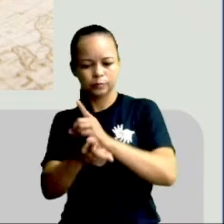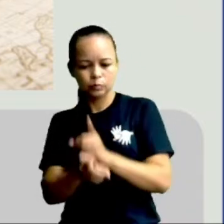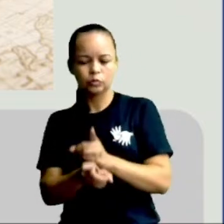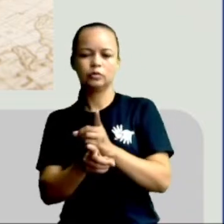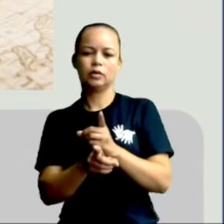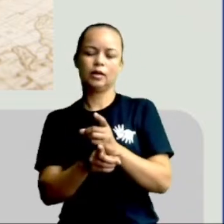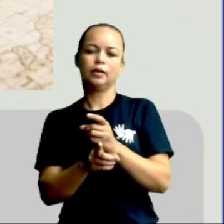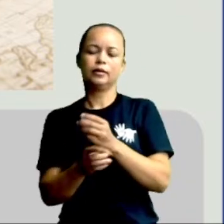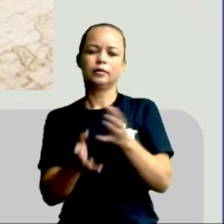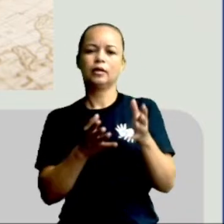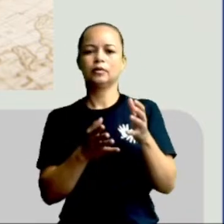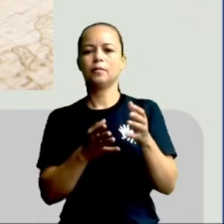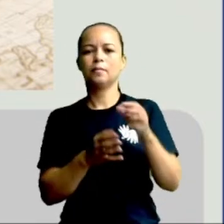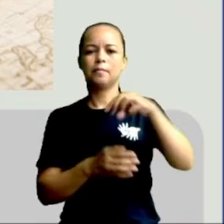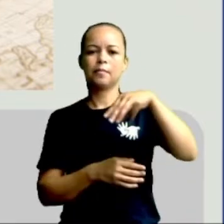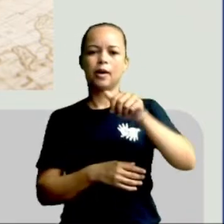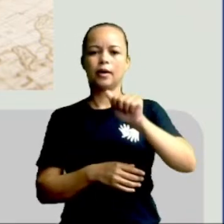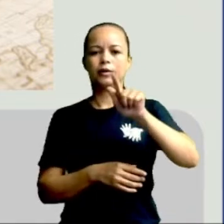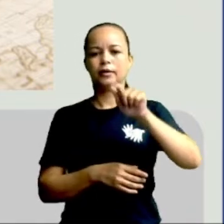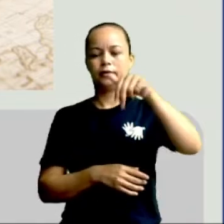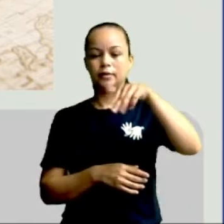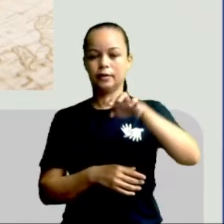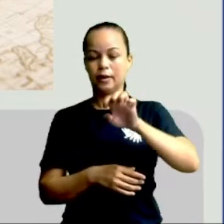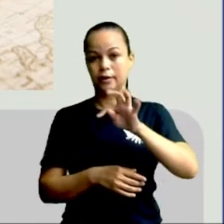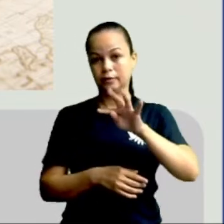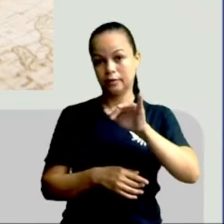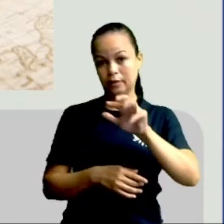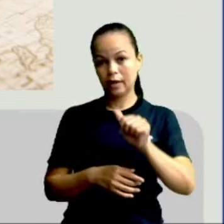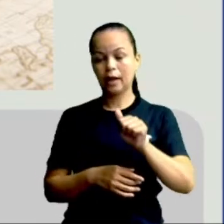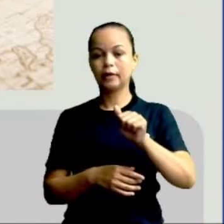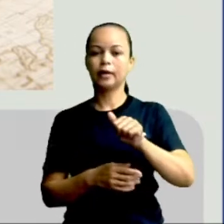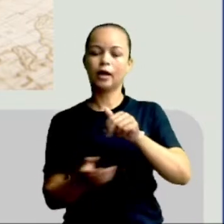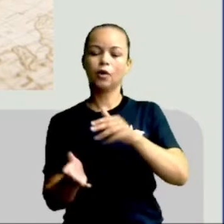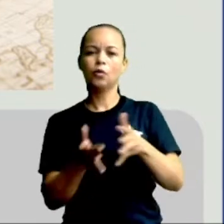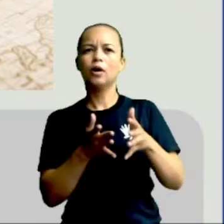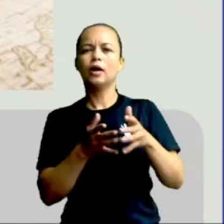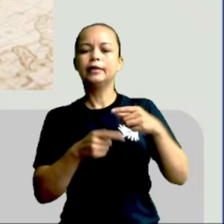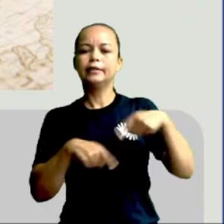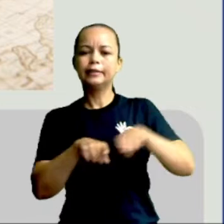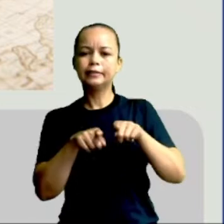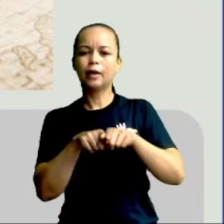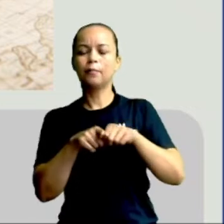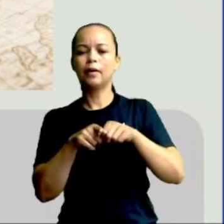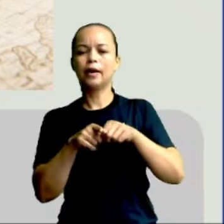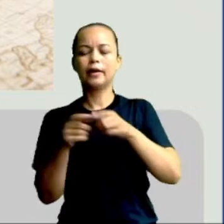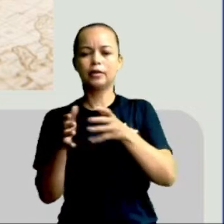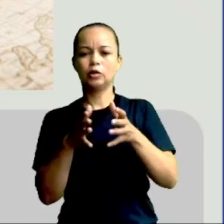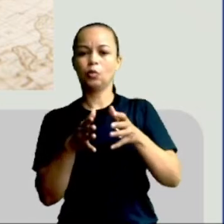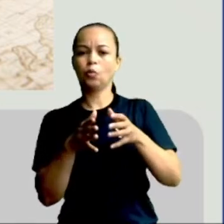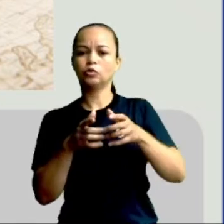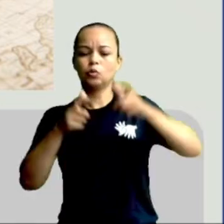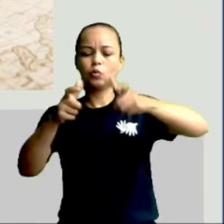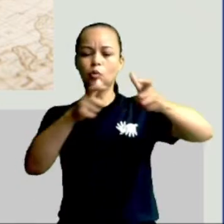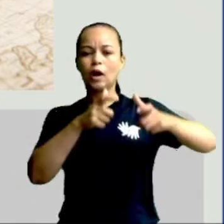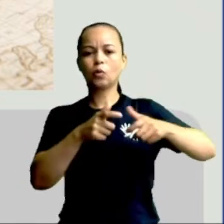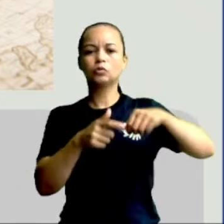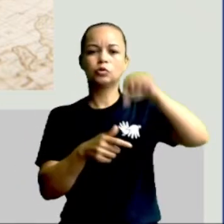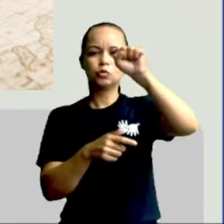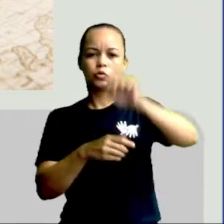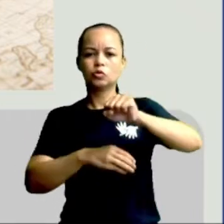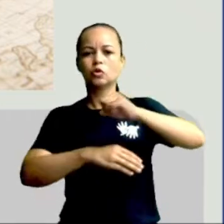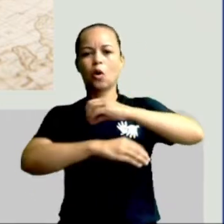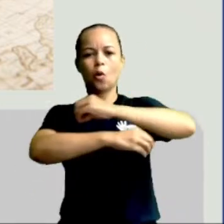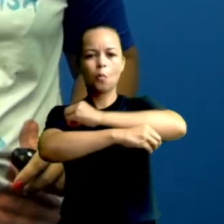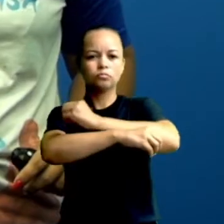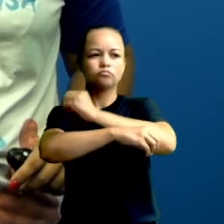Norte, e as bússolas solares, orientadas pelos pontos onde o Sol se põe e nasce. Lembra que a gente já deu uma aula aqui